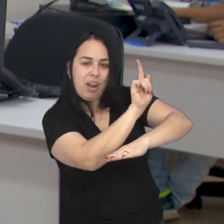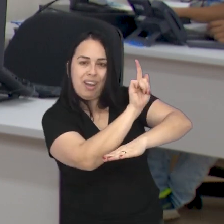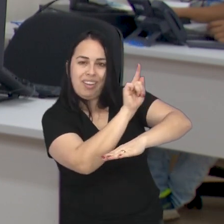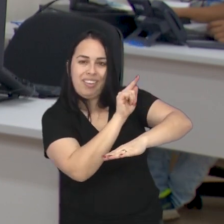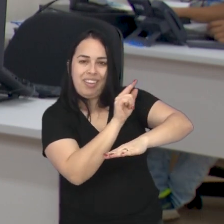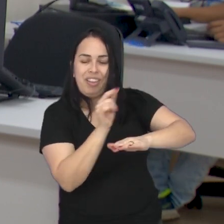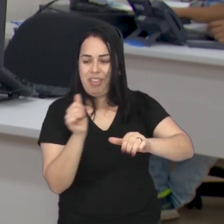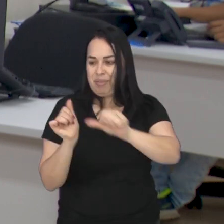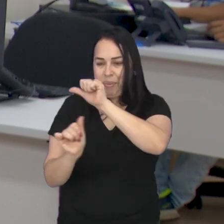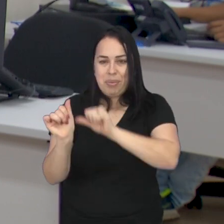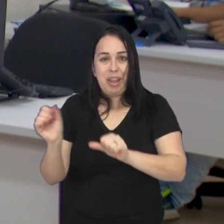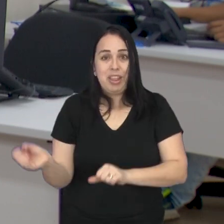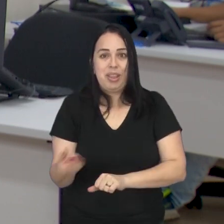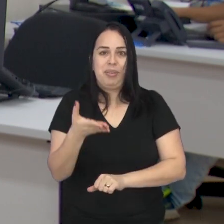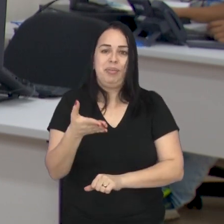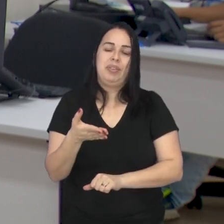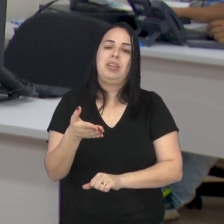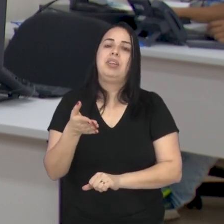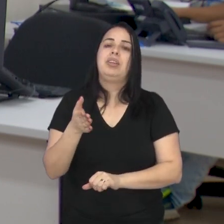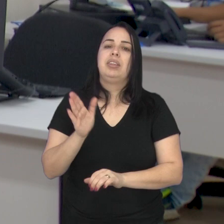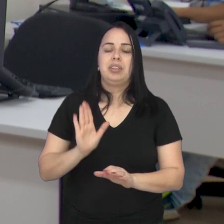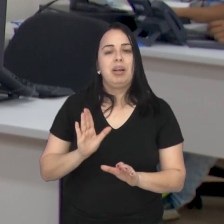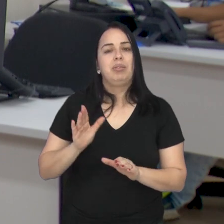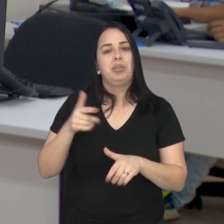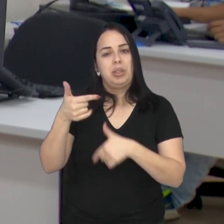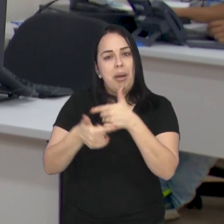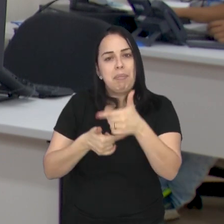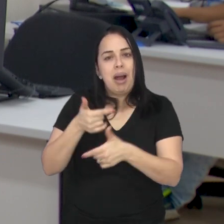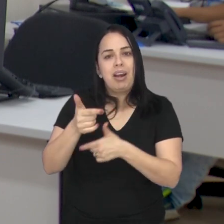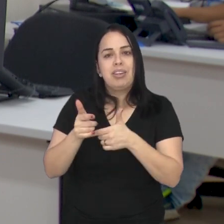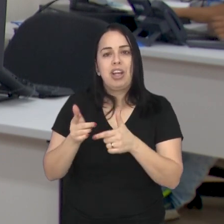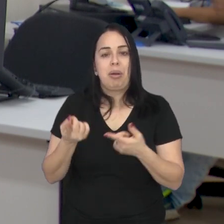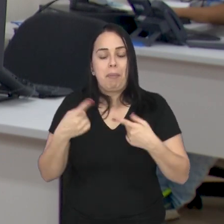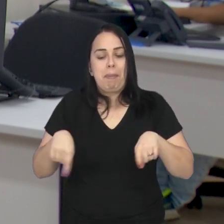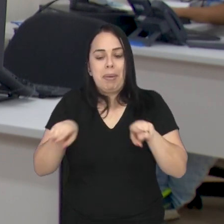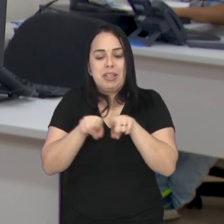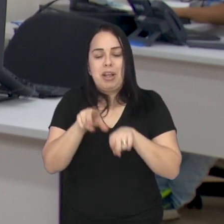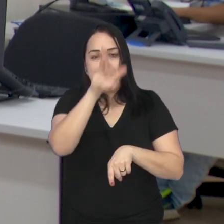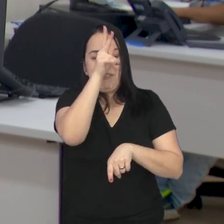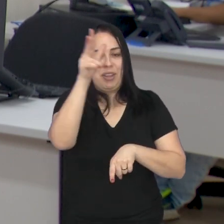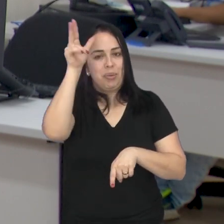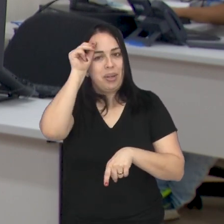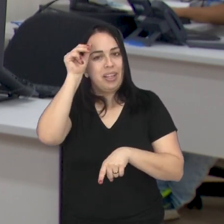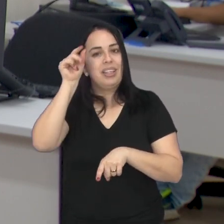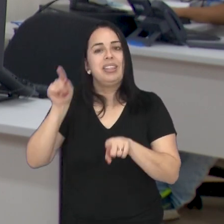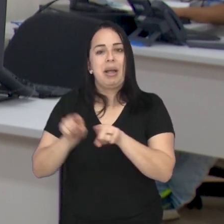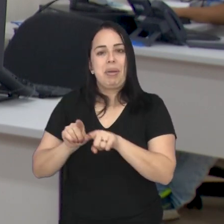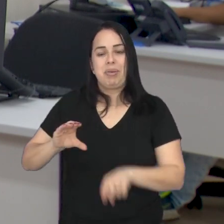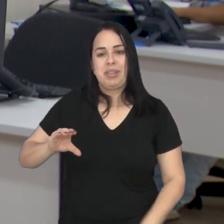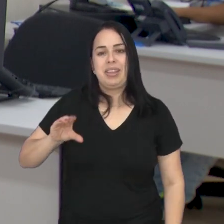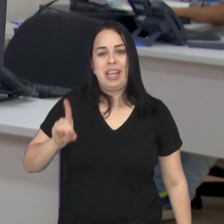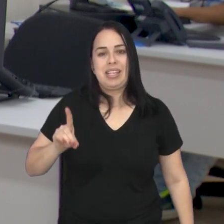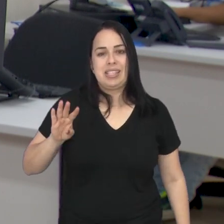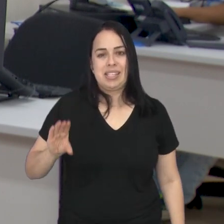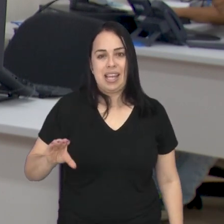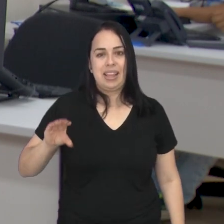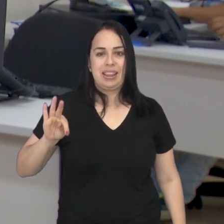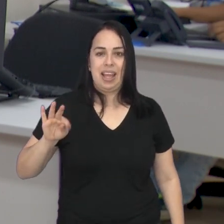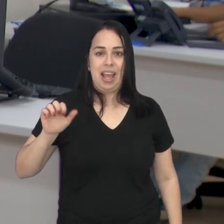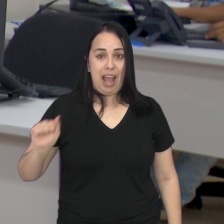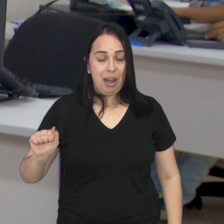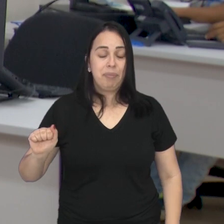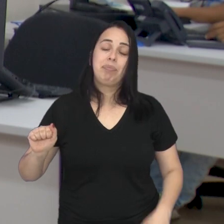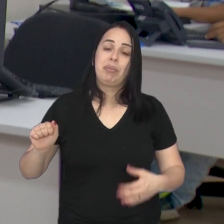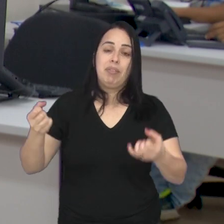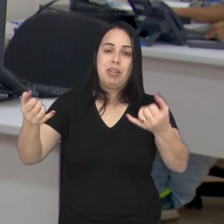e as maquetes dos foguetes novinhos em folha. Todo o trabalho está sendo executado a partir de uma parceria entre a Prefeitura e o